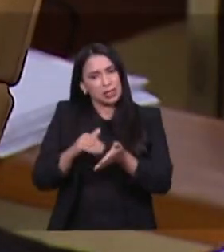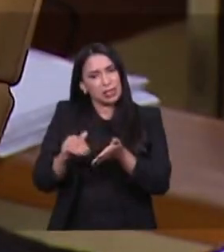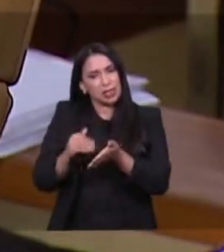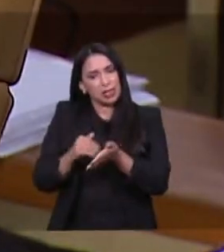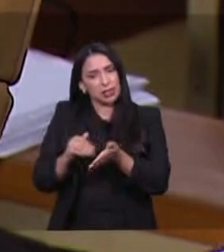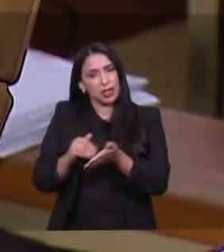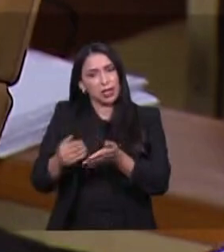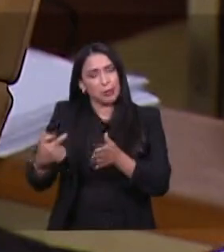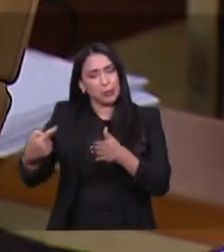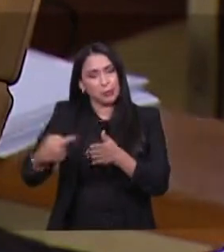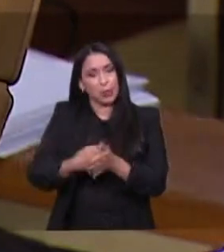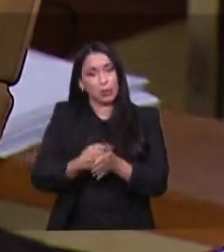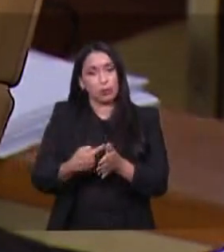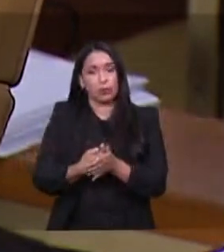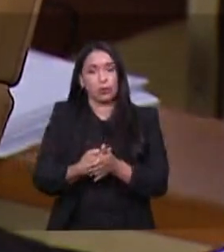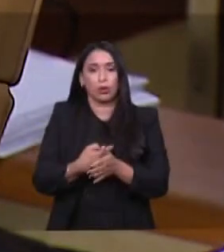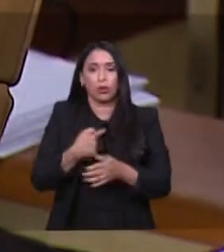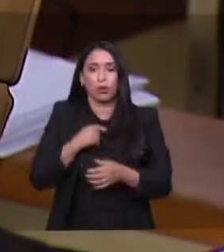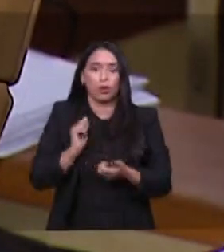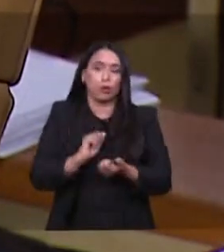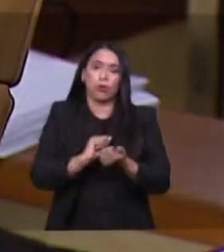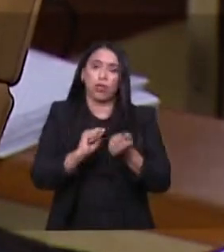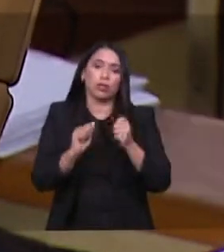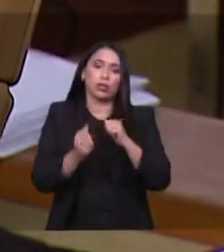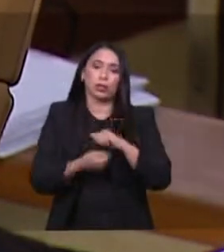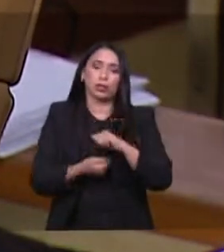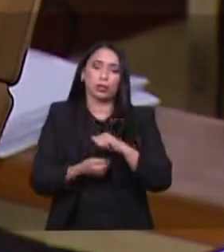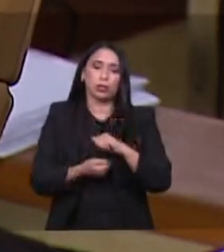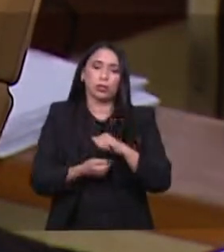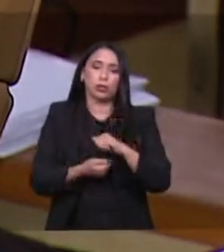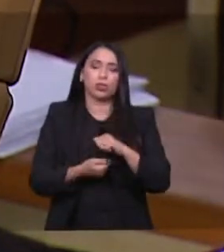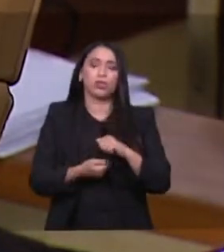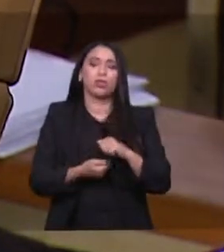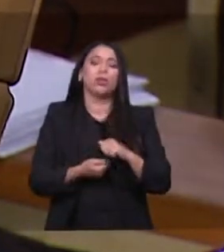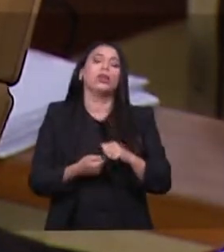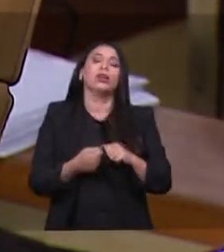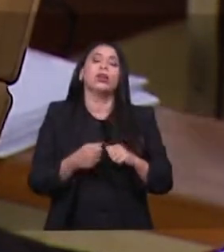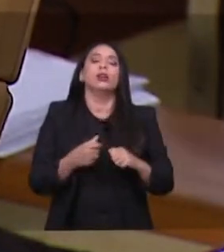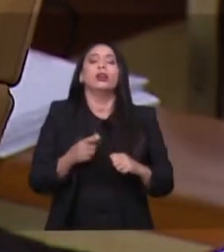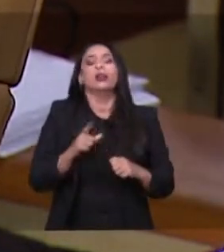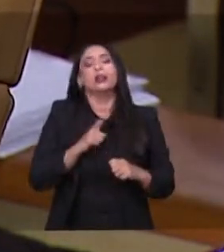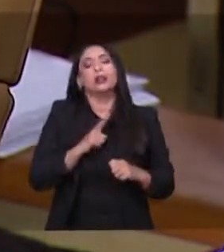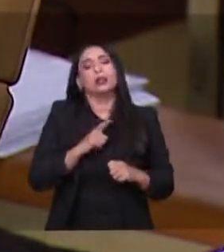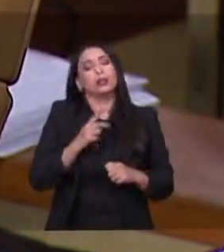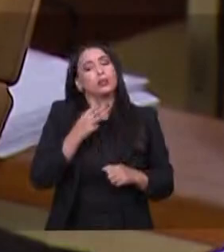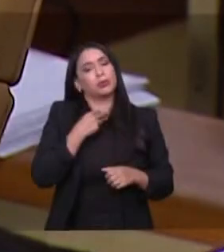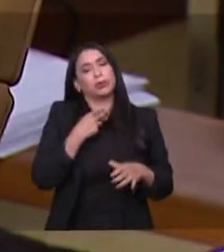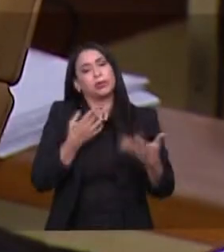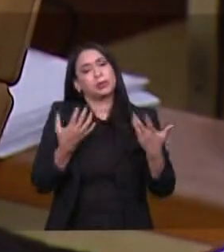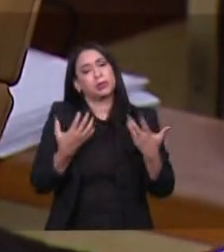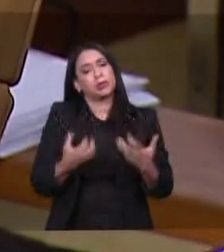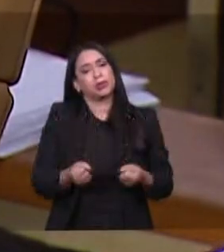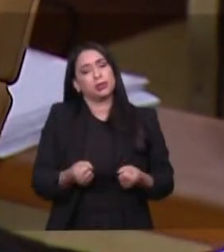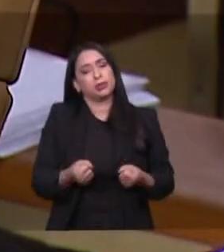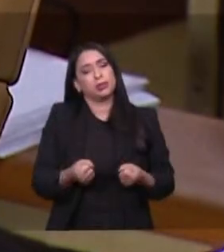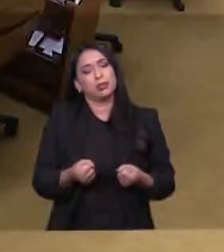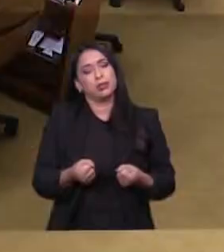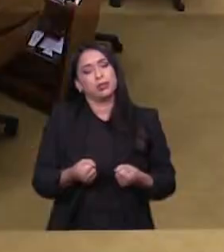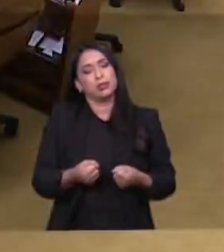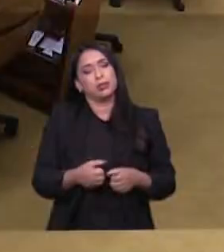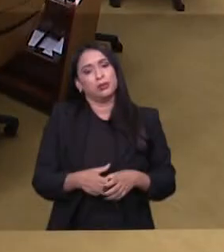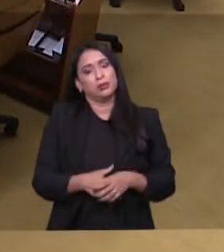teria dito isso. Não, o ajuste realmente é algo inaceitável. Então,